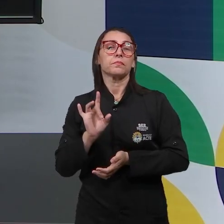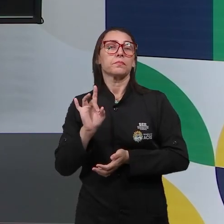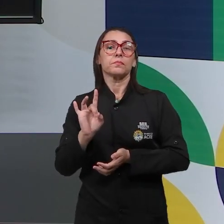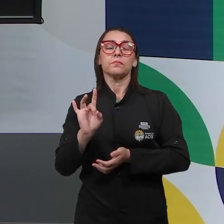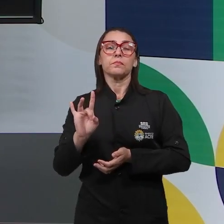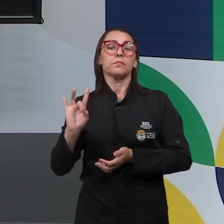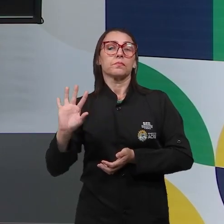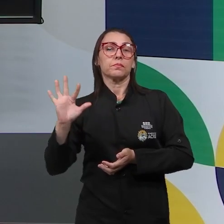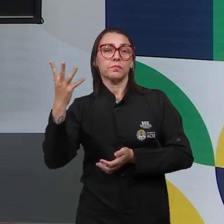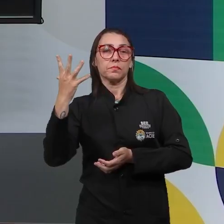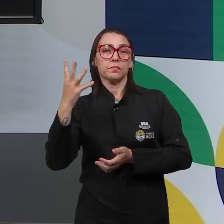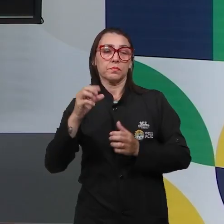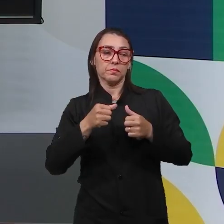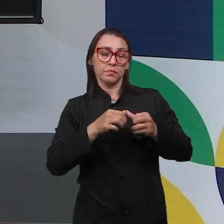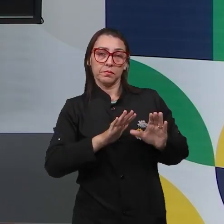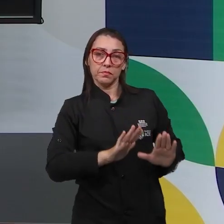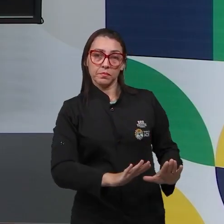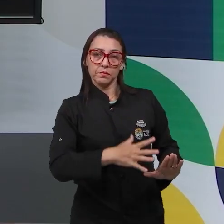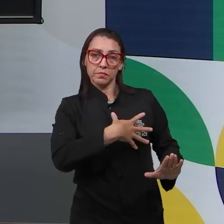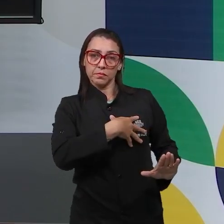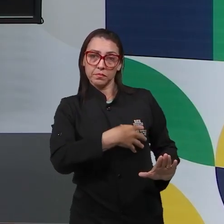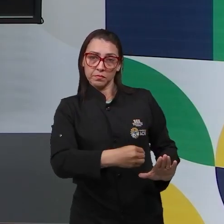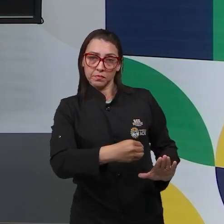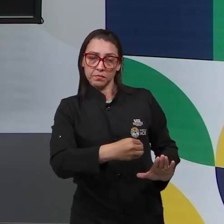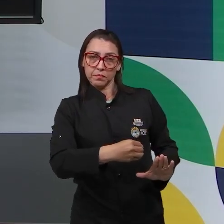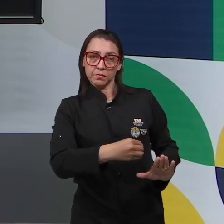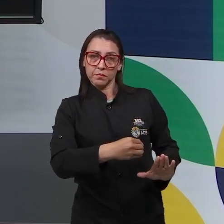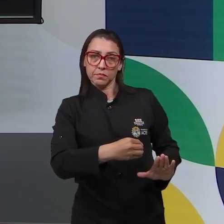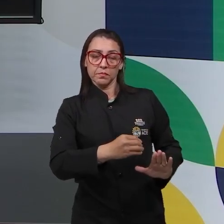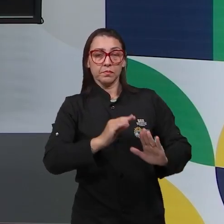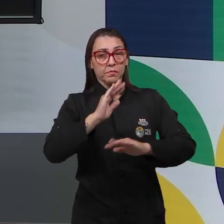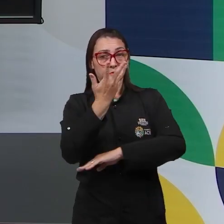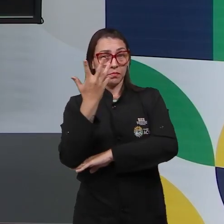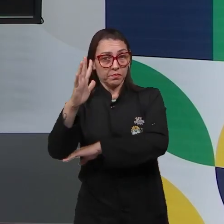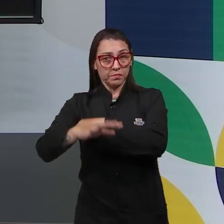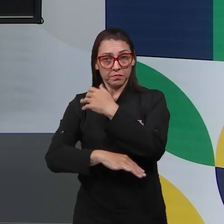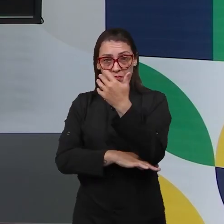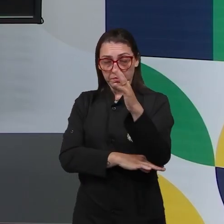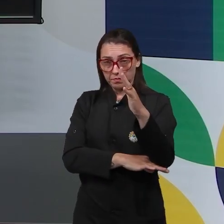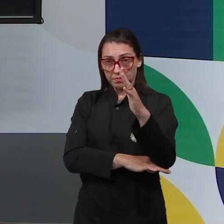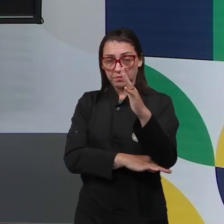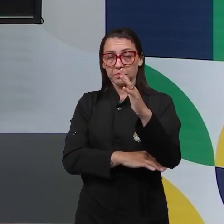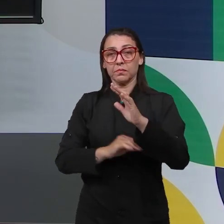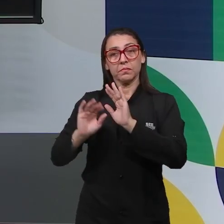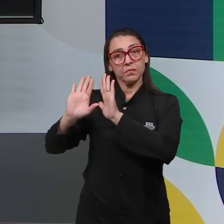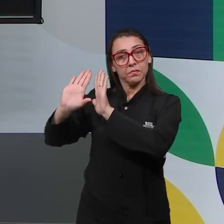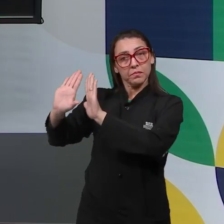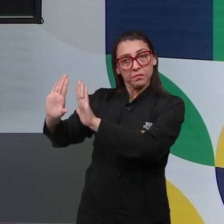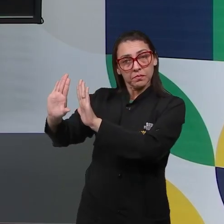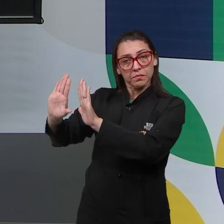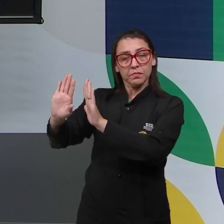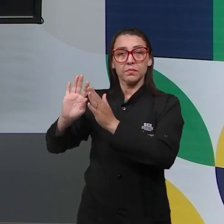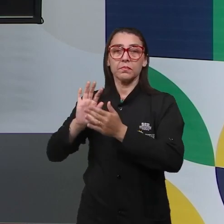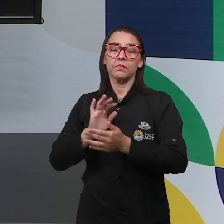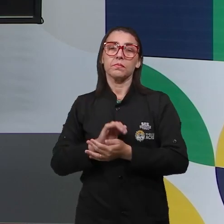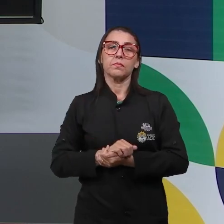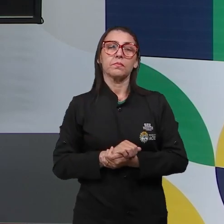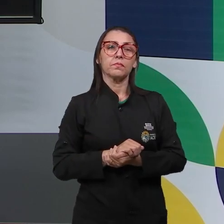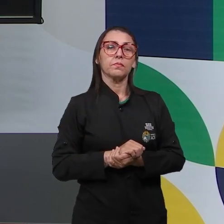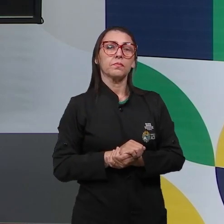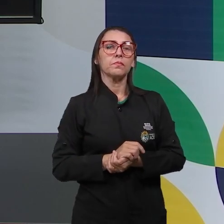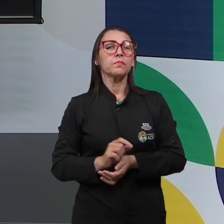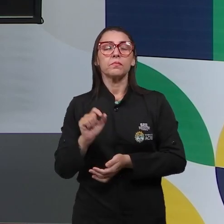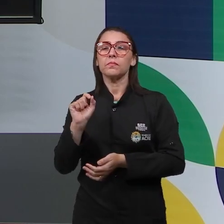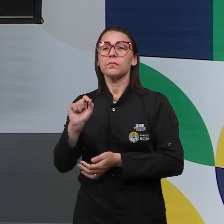acontece? Ela deixou os filhos, ela abandonou os filhos na floresta, ela deixou lá. Então, o